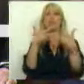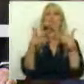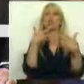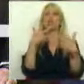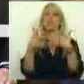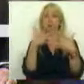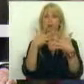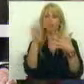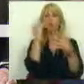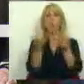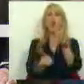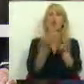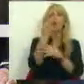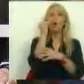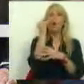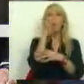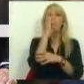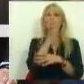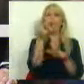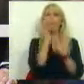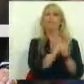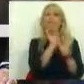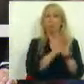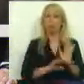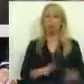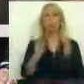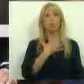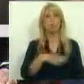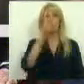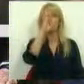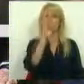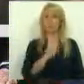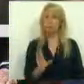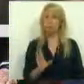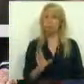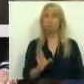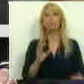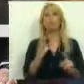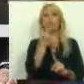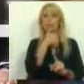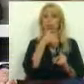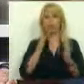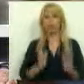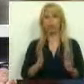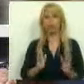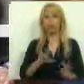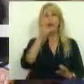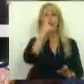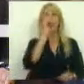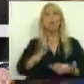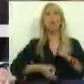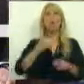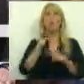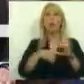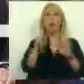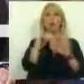das origens e de aplicações desse fundo. Gostaríamos de conhecer e que ficasse estabelecido, sabermos quais os